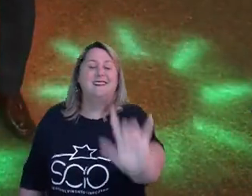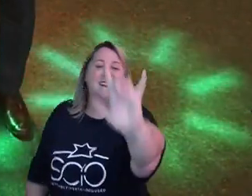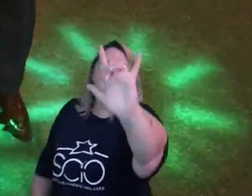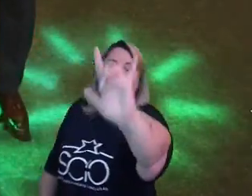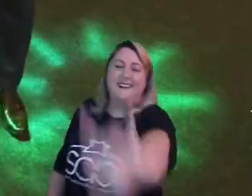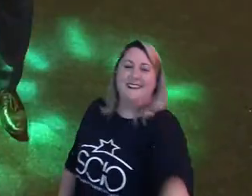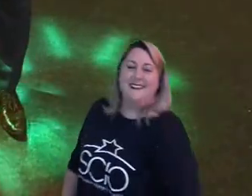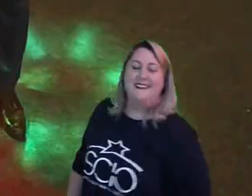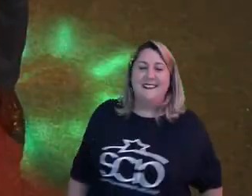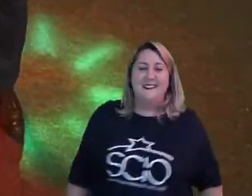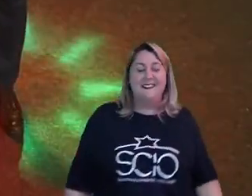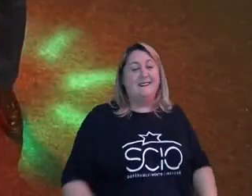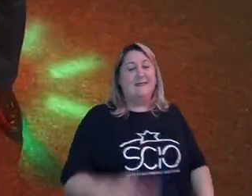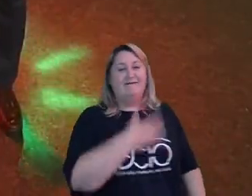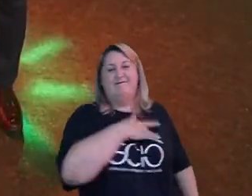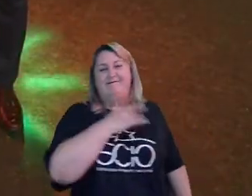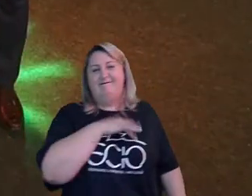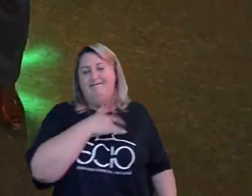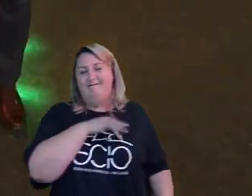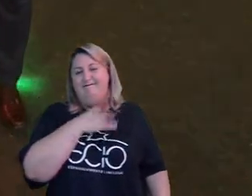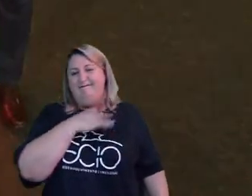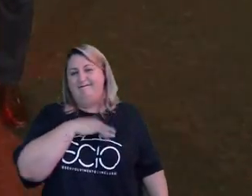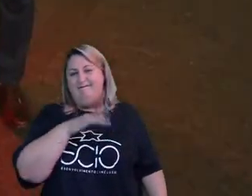amor. Que pena.